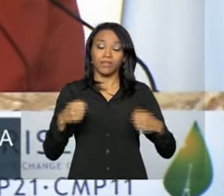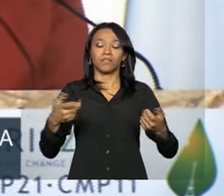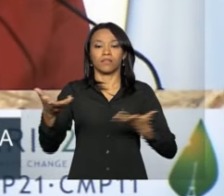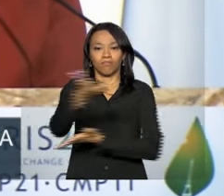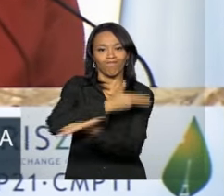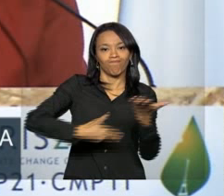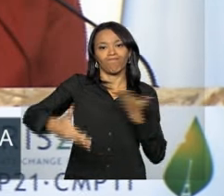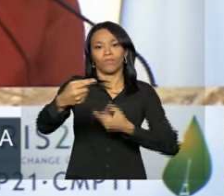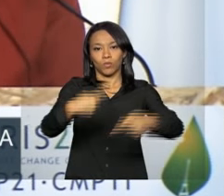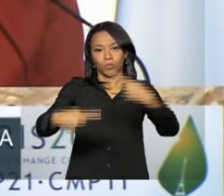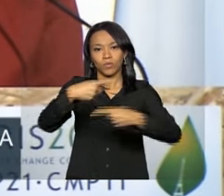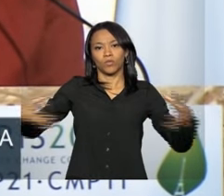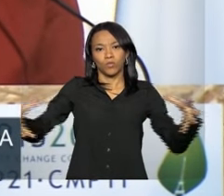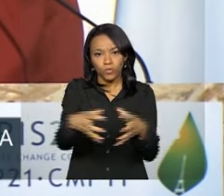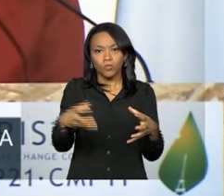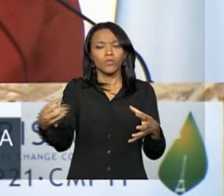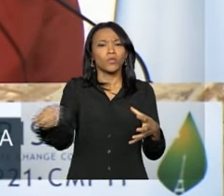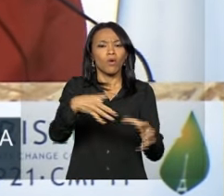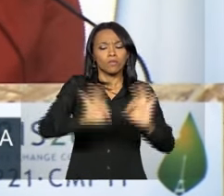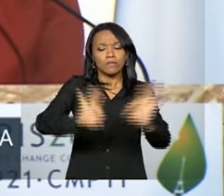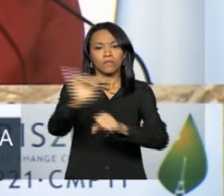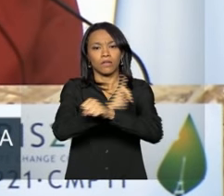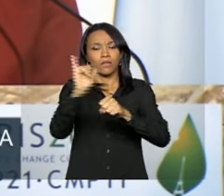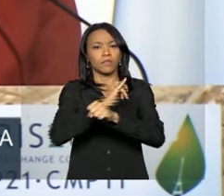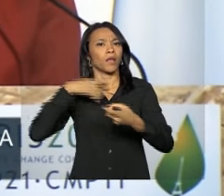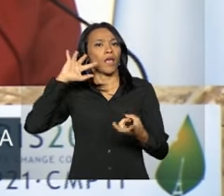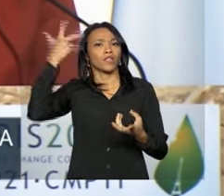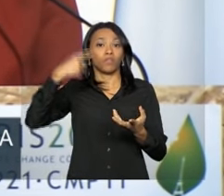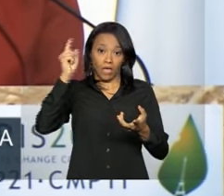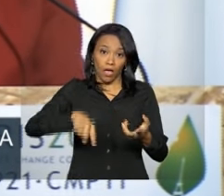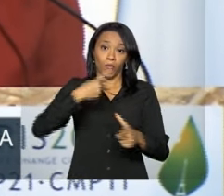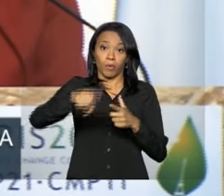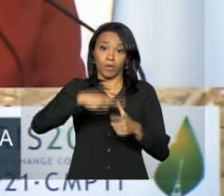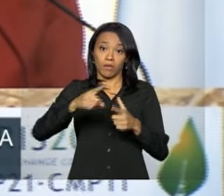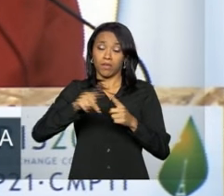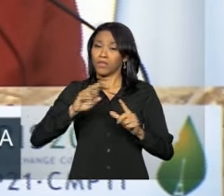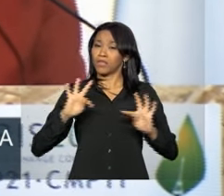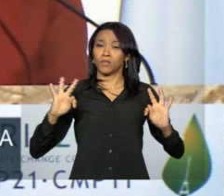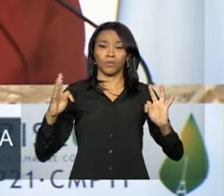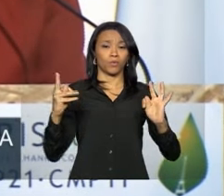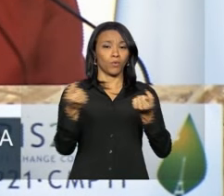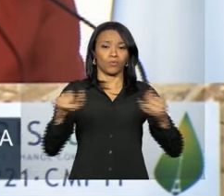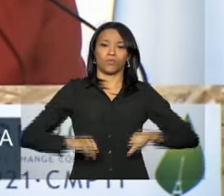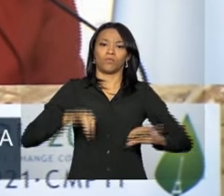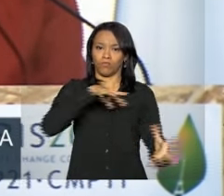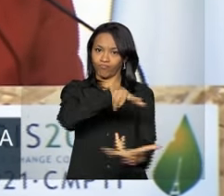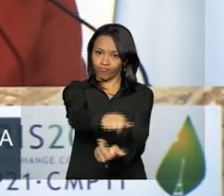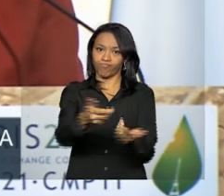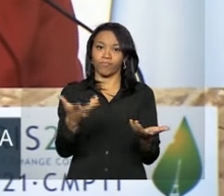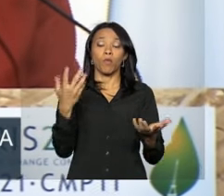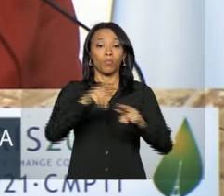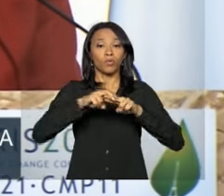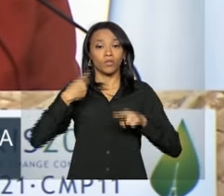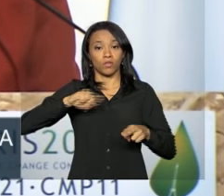para traçar novos caminhos nesta luta contra um problema que afeta a todos. Com esse espírito, estamos aqui em Paris